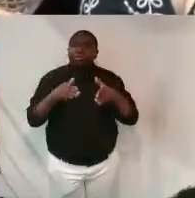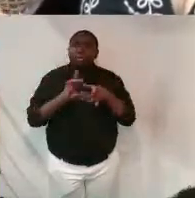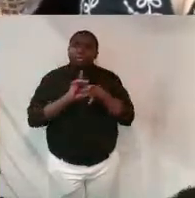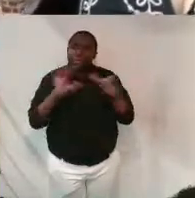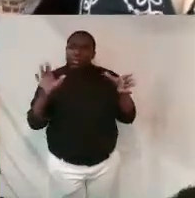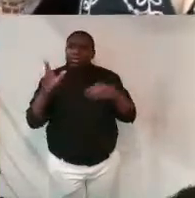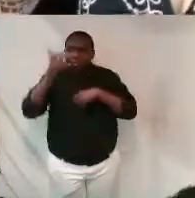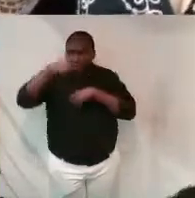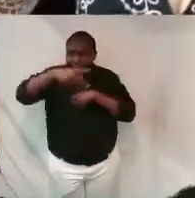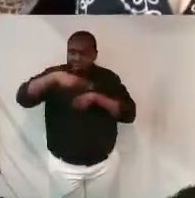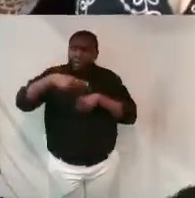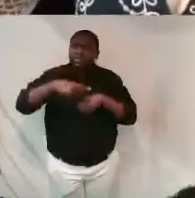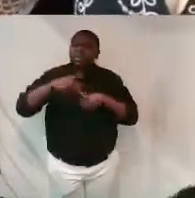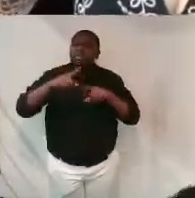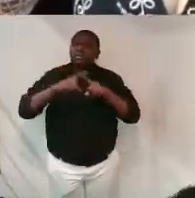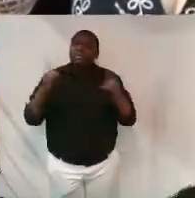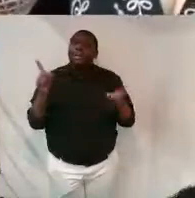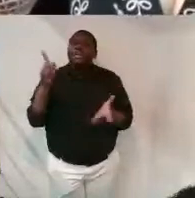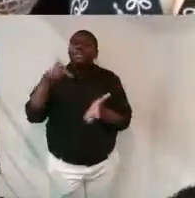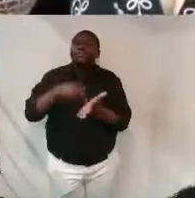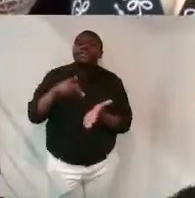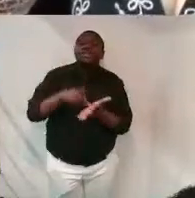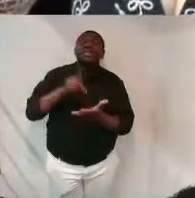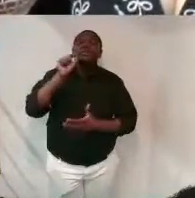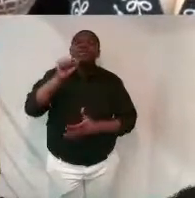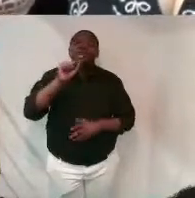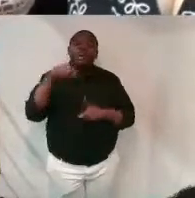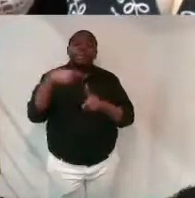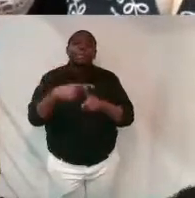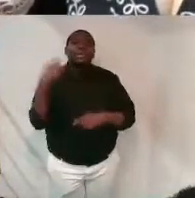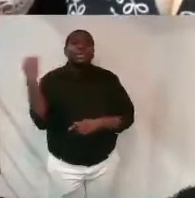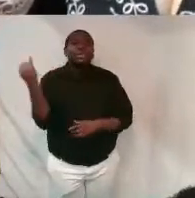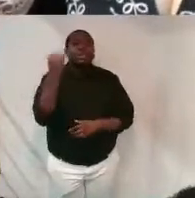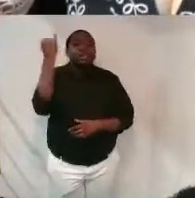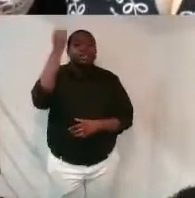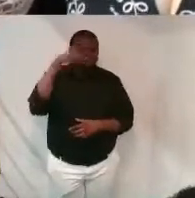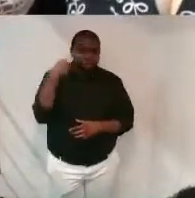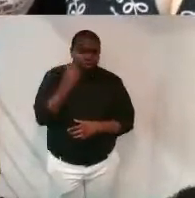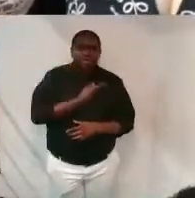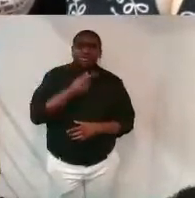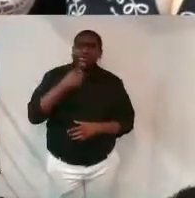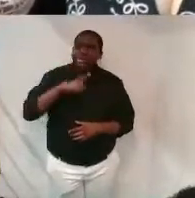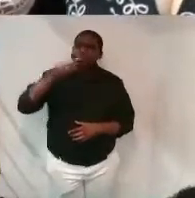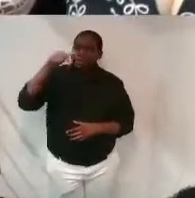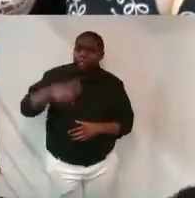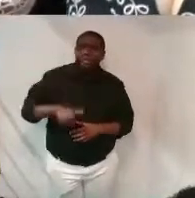O fato, e o mais importante que nós temos que, na verdade, considerar,